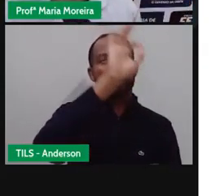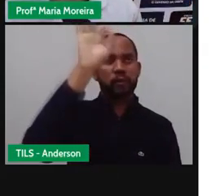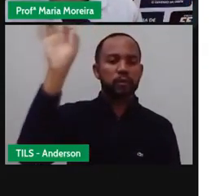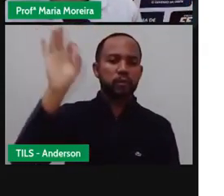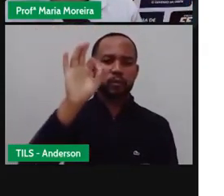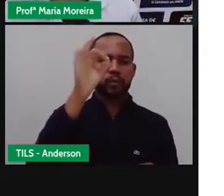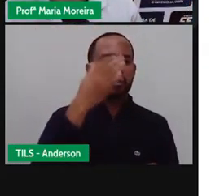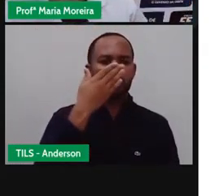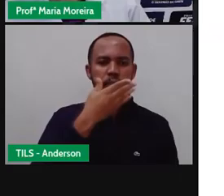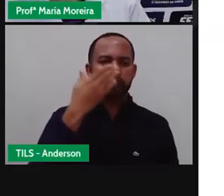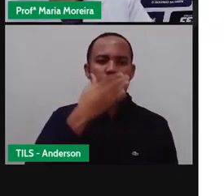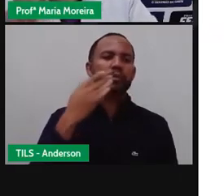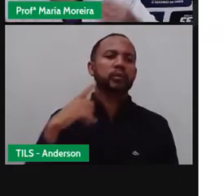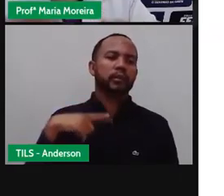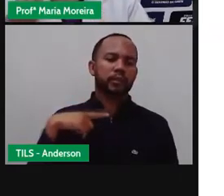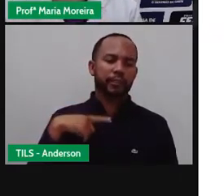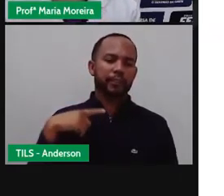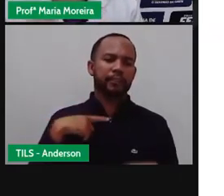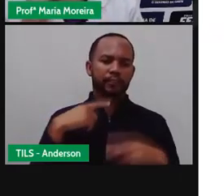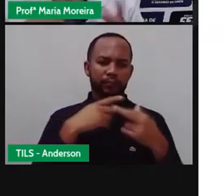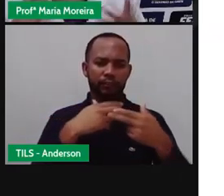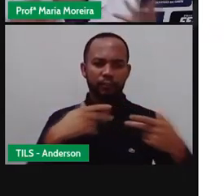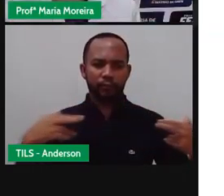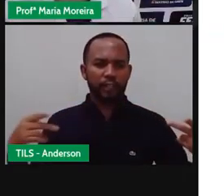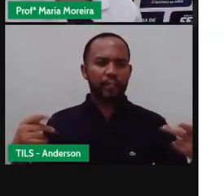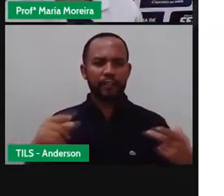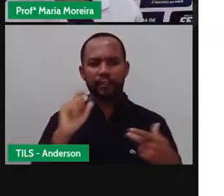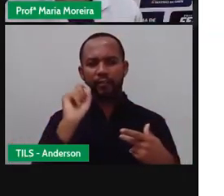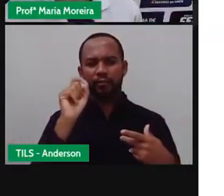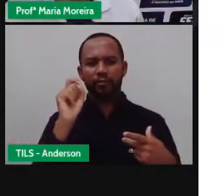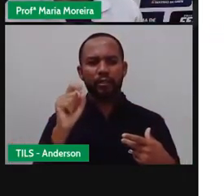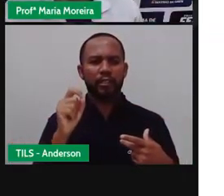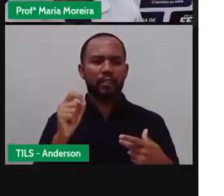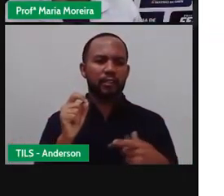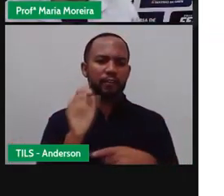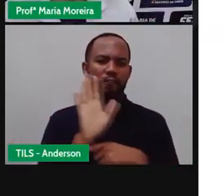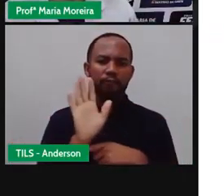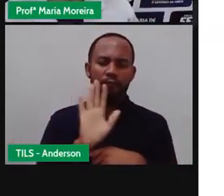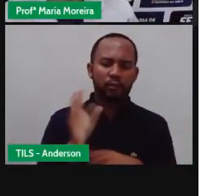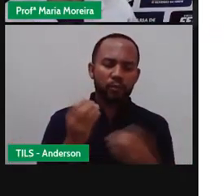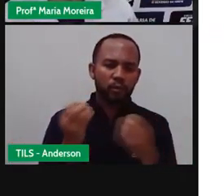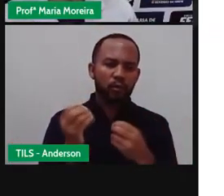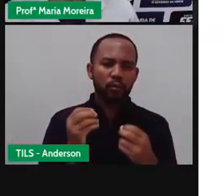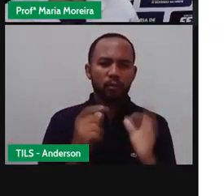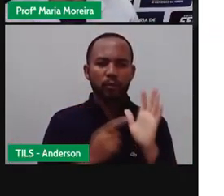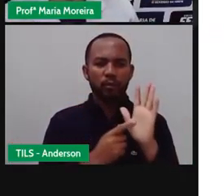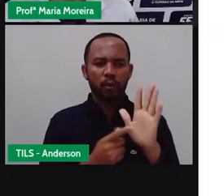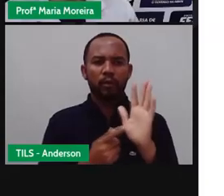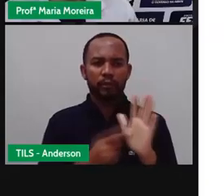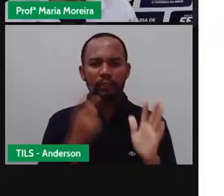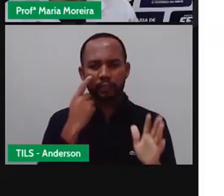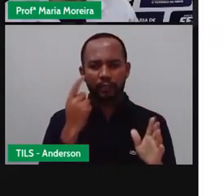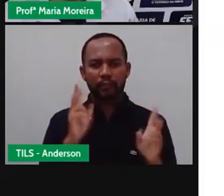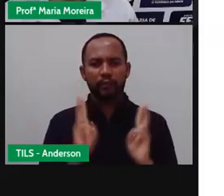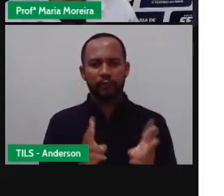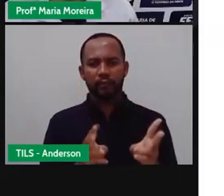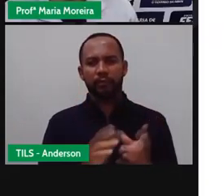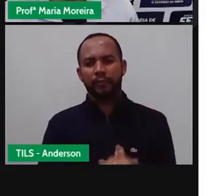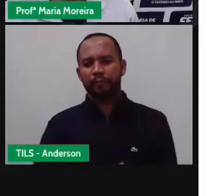tem várias animações que demonstram, né, essa divisão aí de tarefas, certo? Bom, vamos seguindo